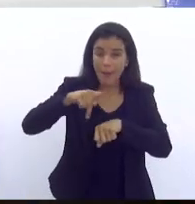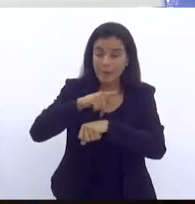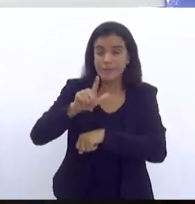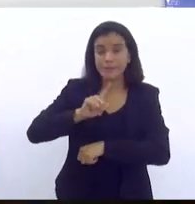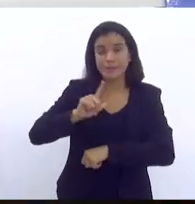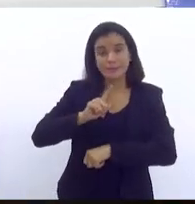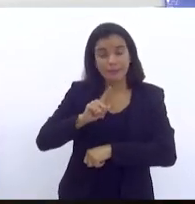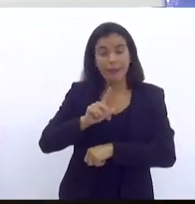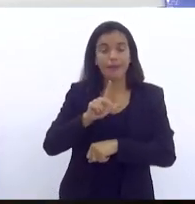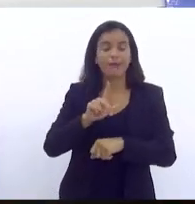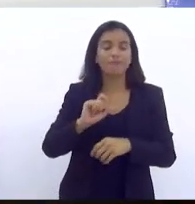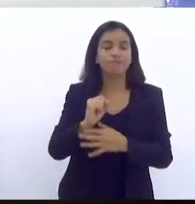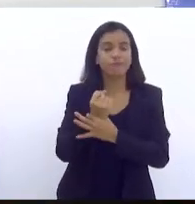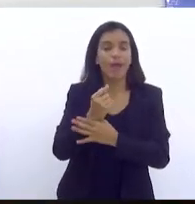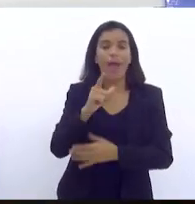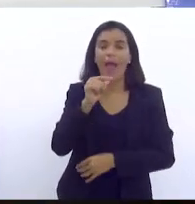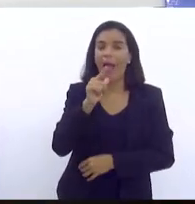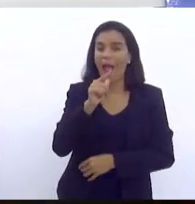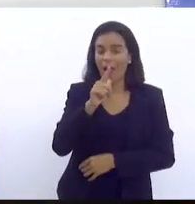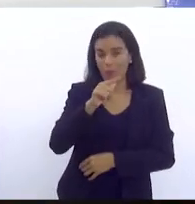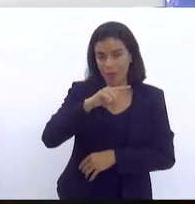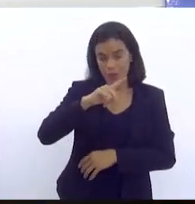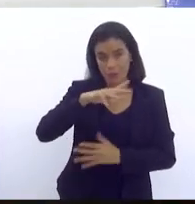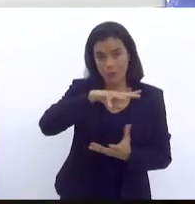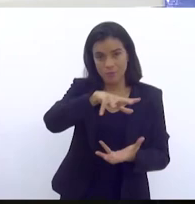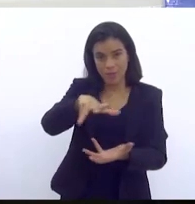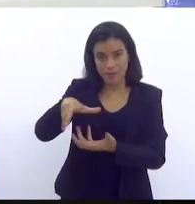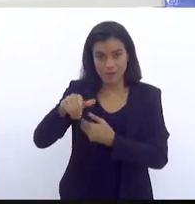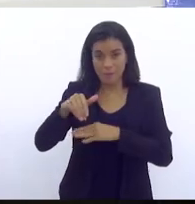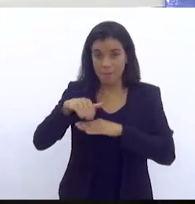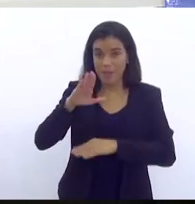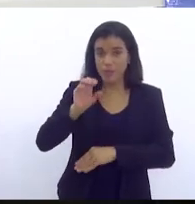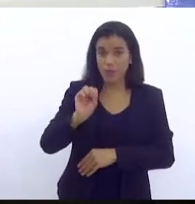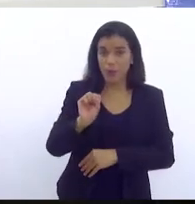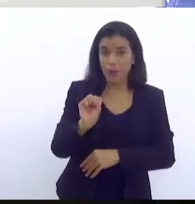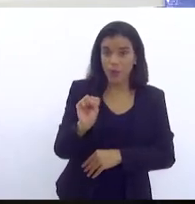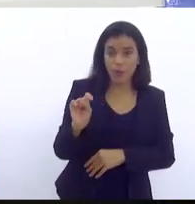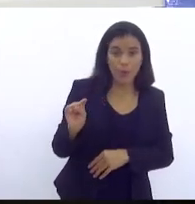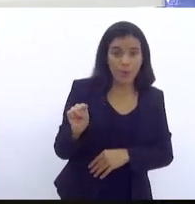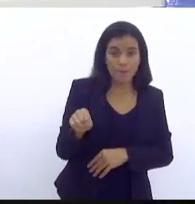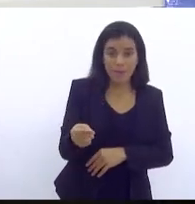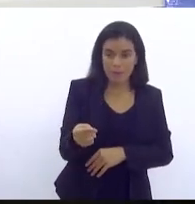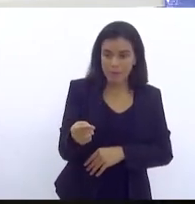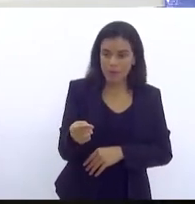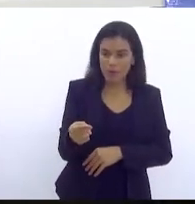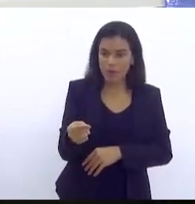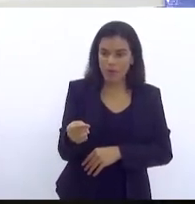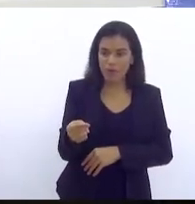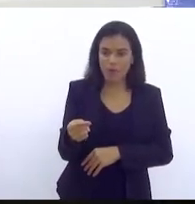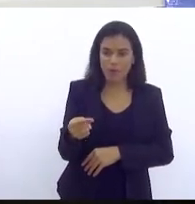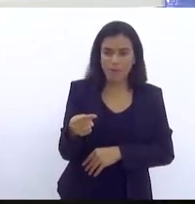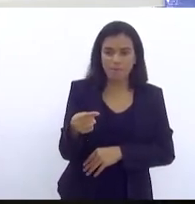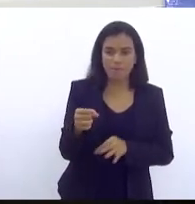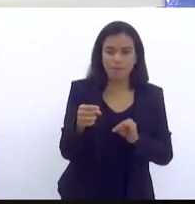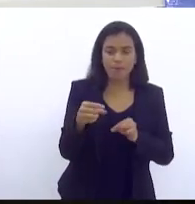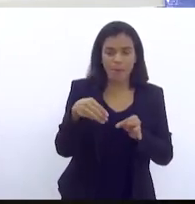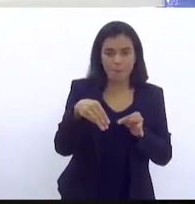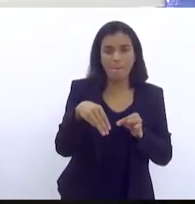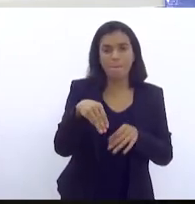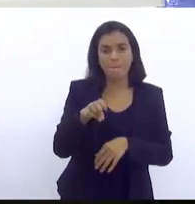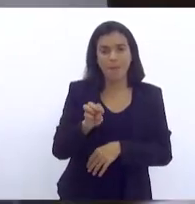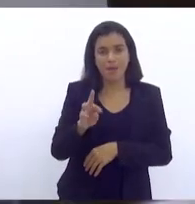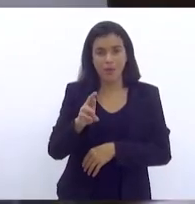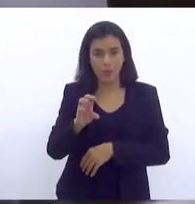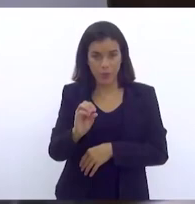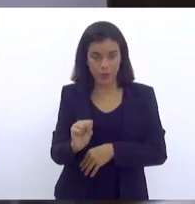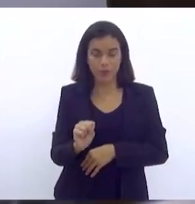água doce mundial com mais de 8.000 m c o segundo colocado é a Rússia com um pouco mais de metade dessa